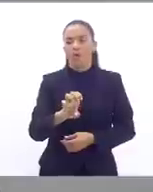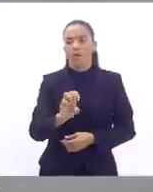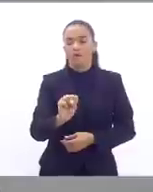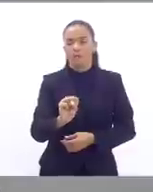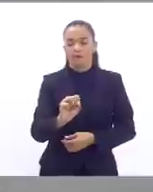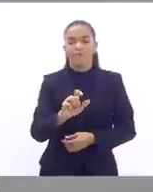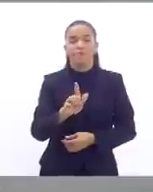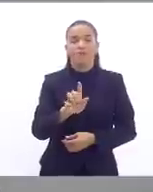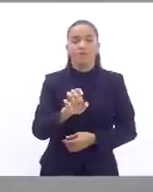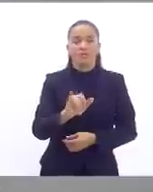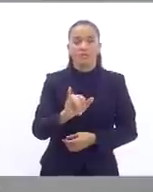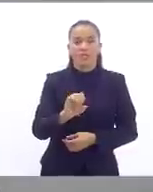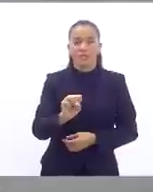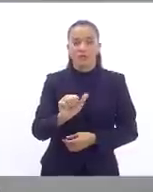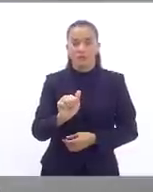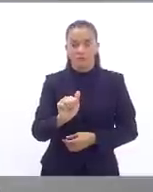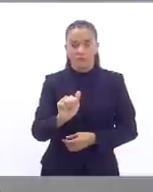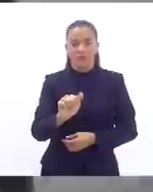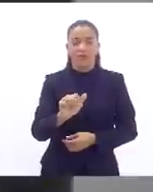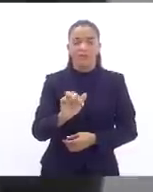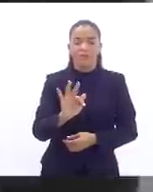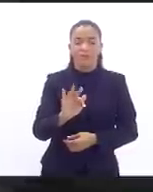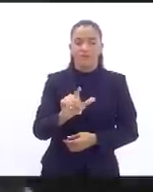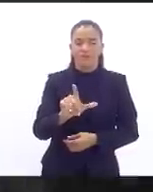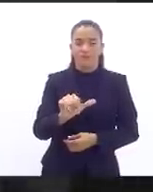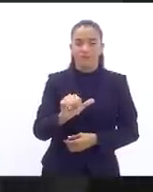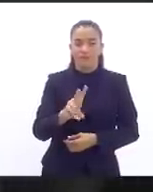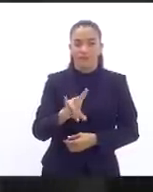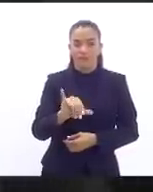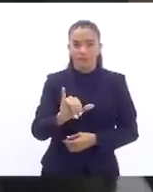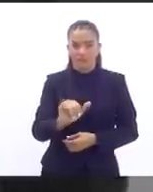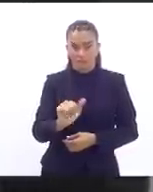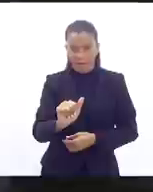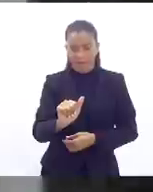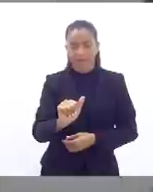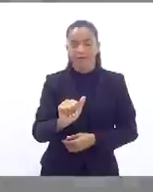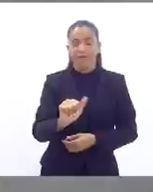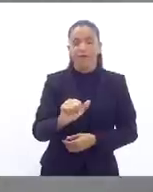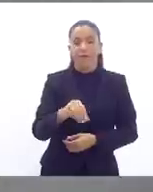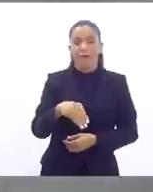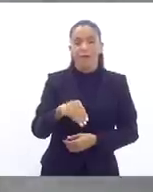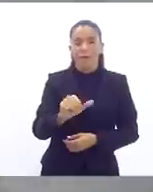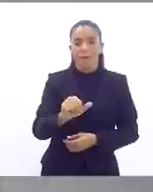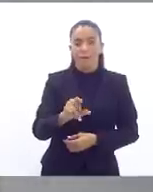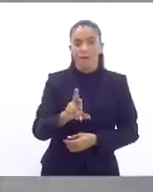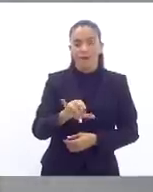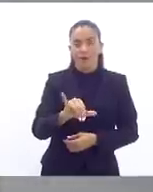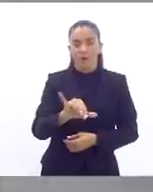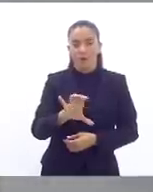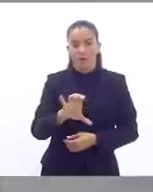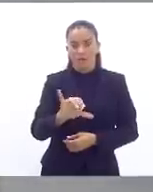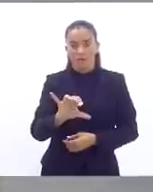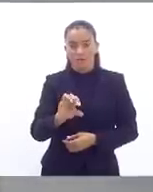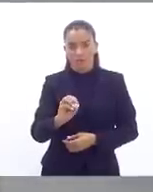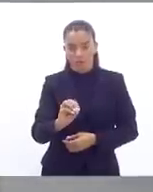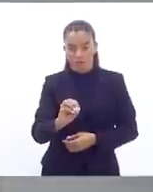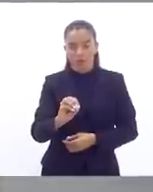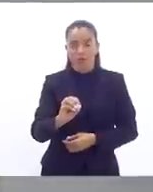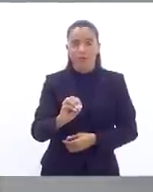Geisa Fernandes Flávia Correia da Silva Maurício Ferreira